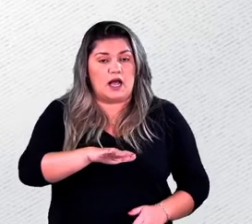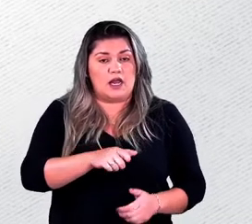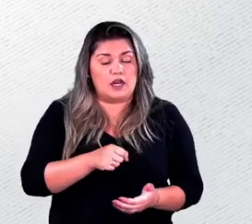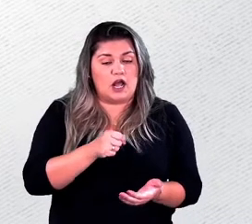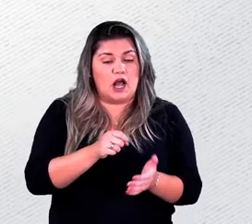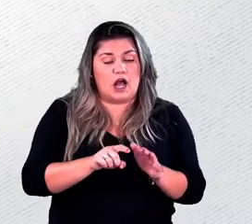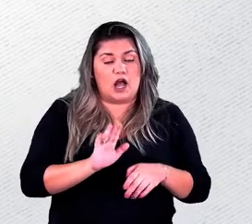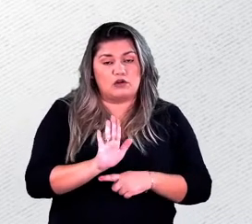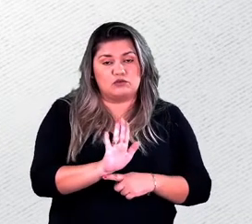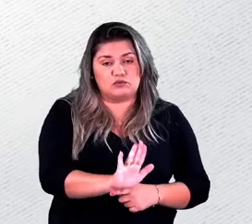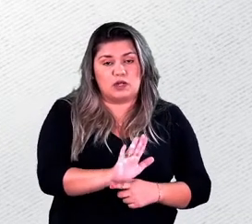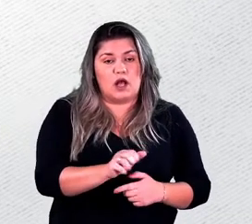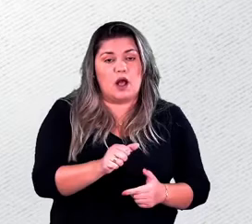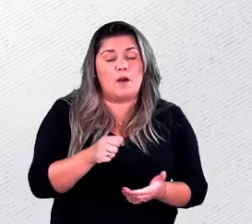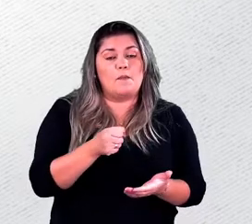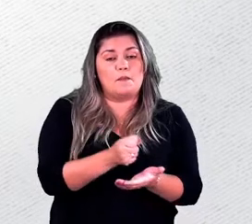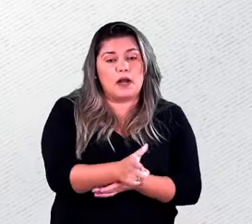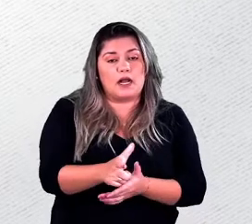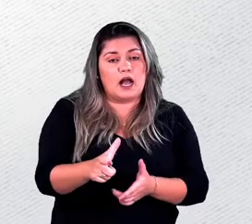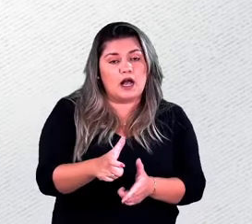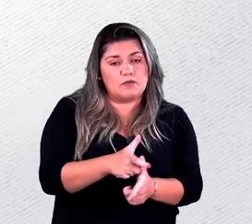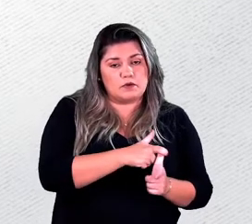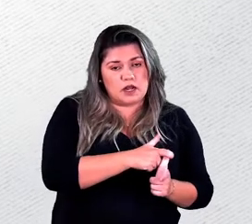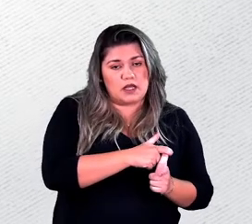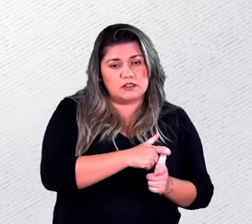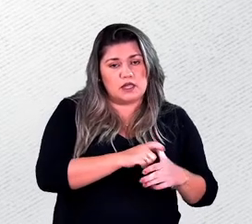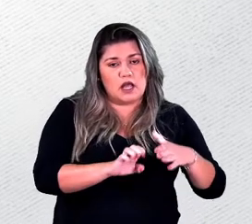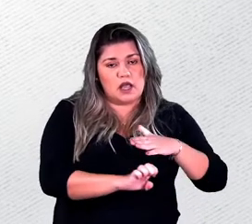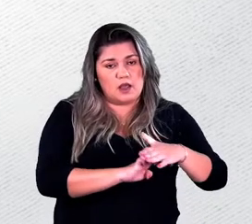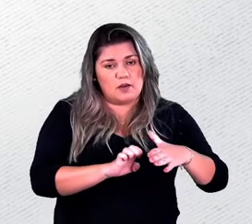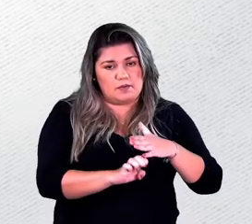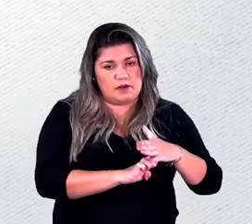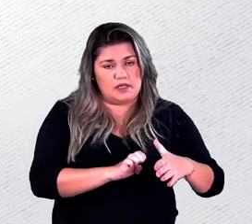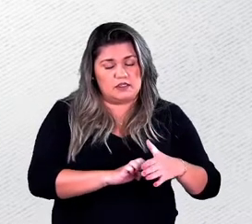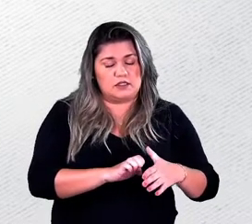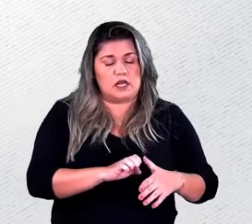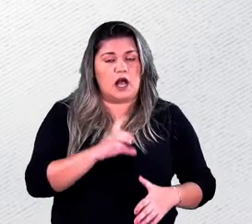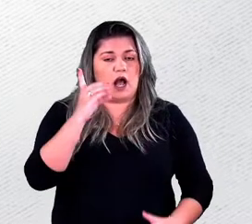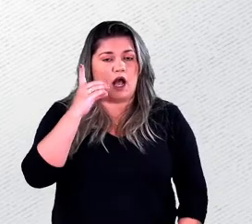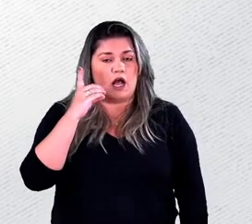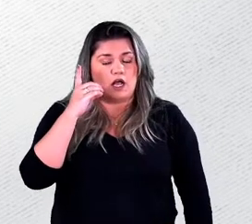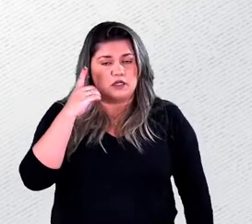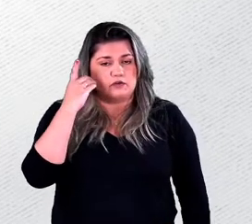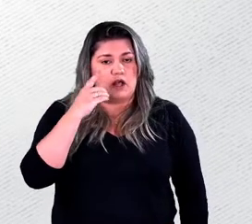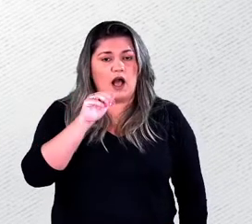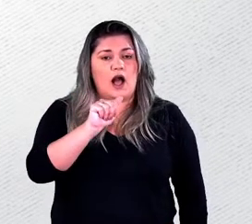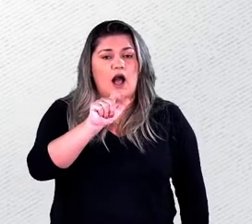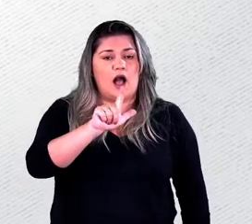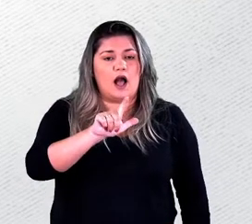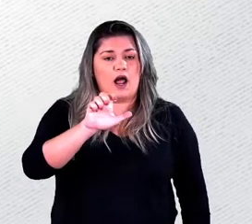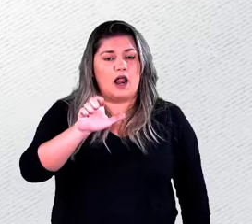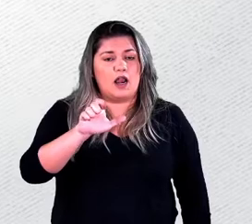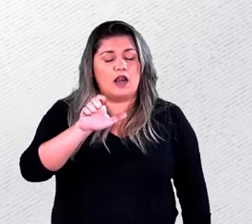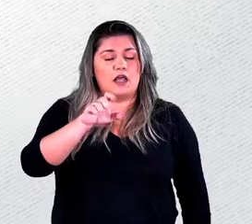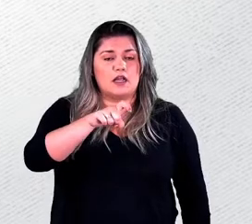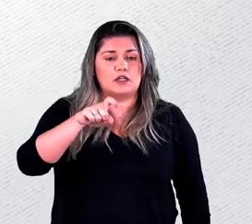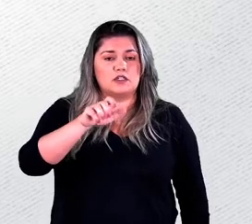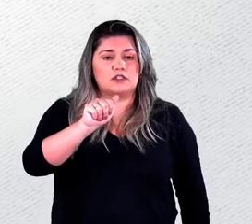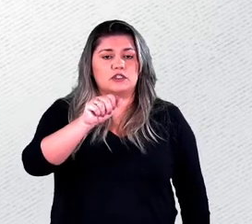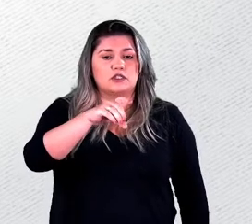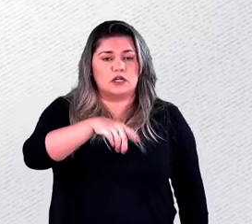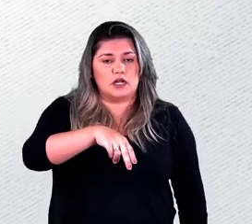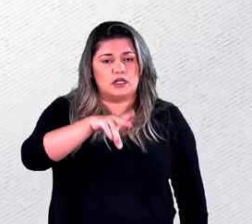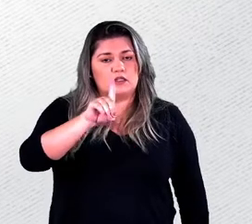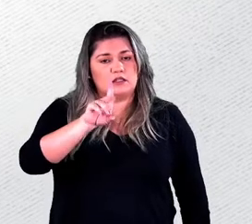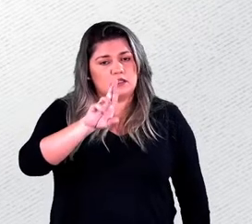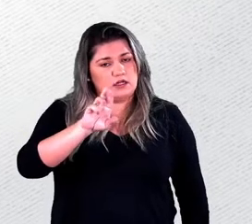no âmbito do Ministério Público Alexandre Borges Leite advogado Bruno Oliveira Castro advogado Eroni